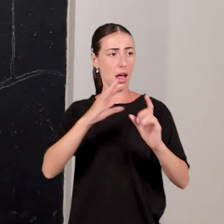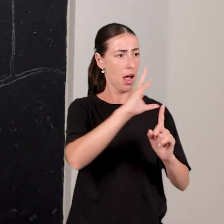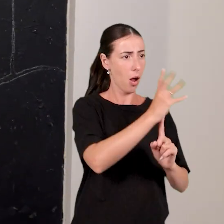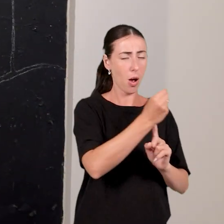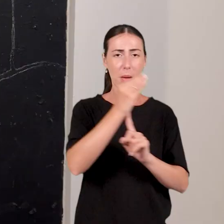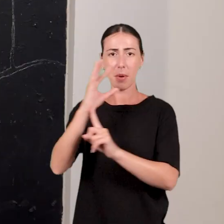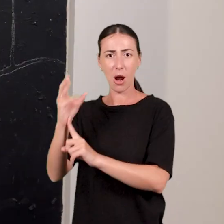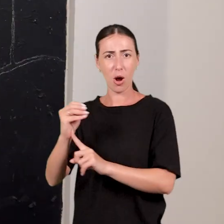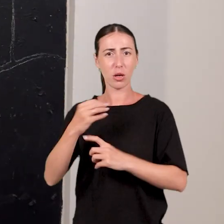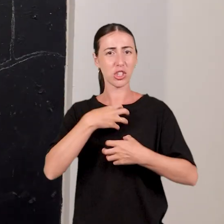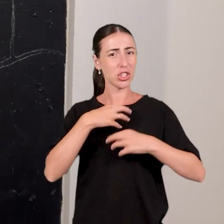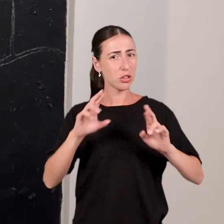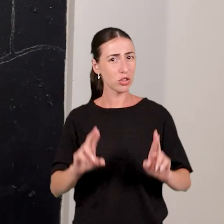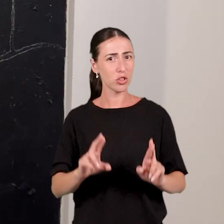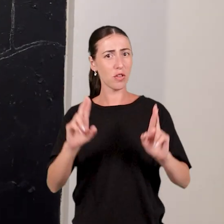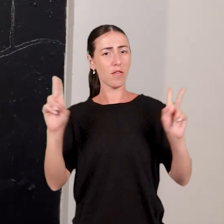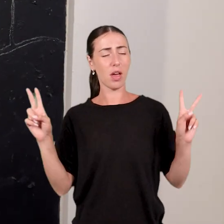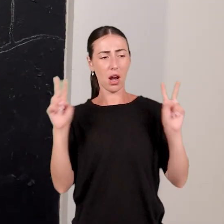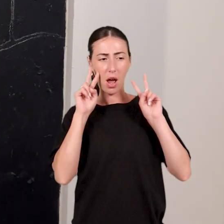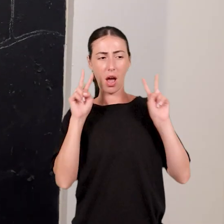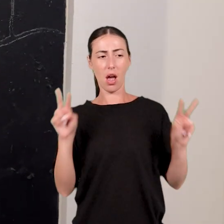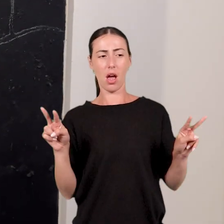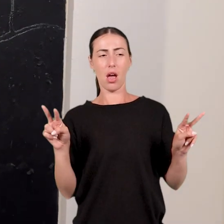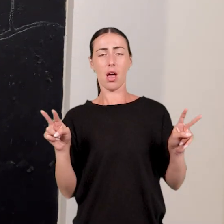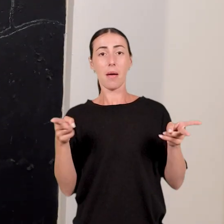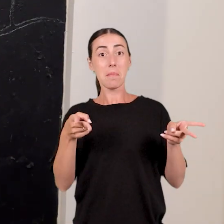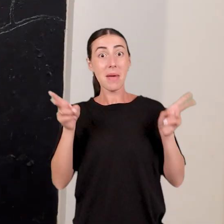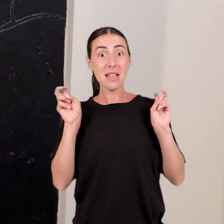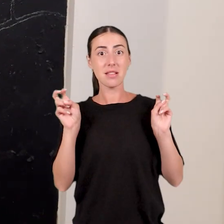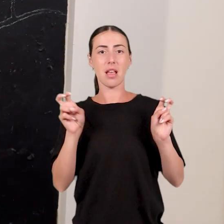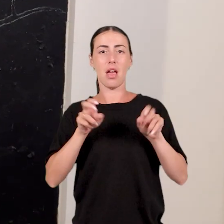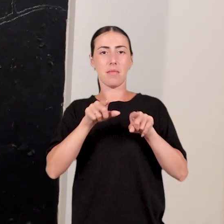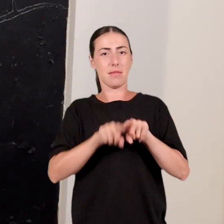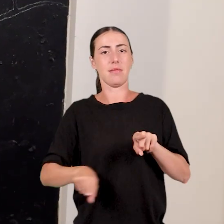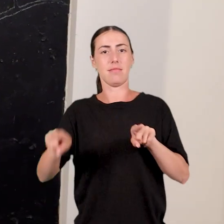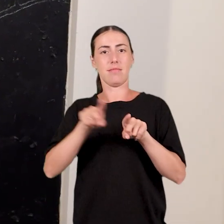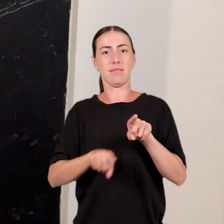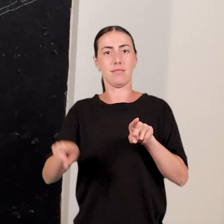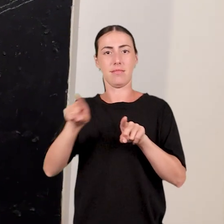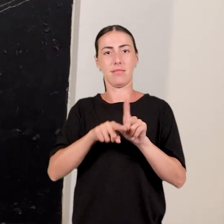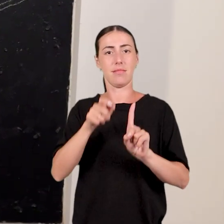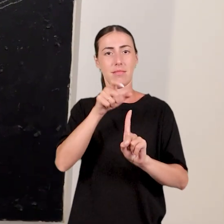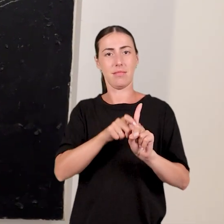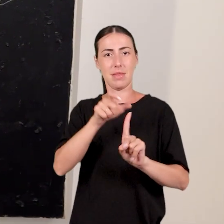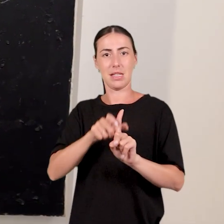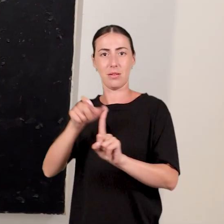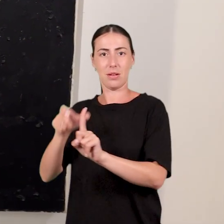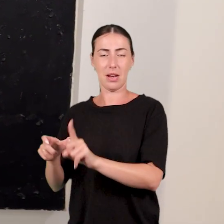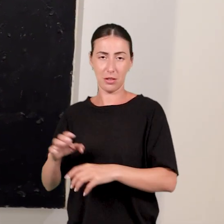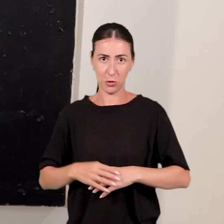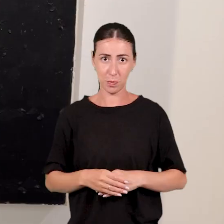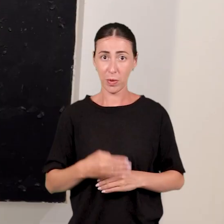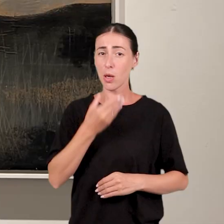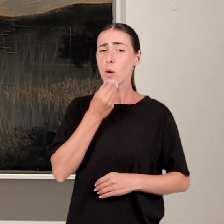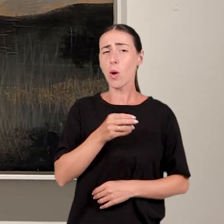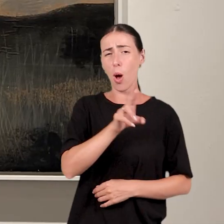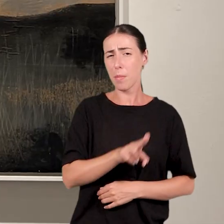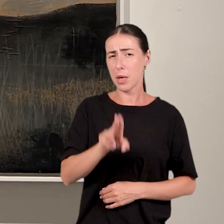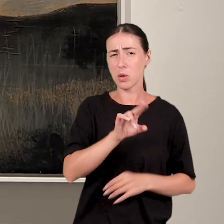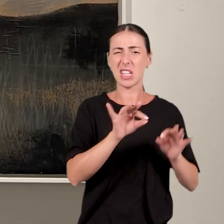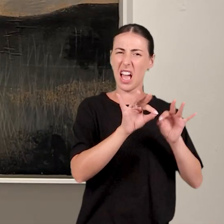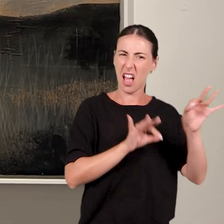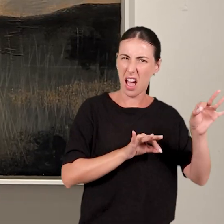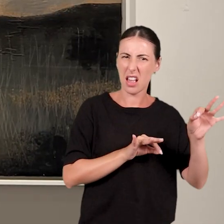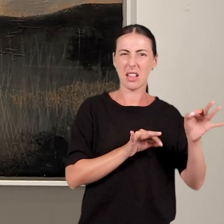às propriedades de cada obra ou série, elucidadas pela comparação com as imagens reincidentes. Por meio